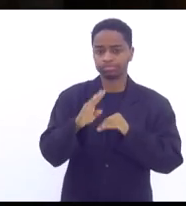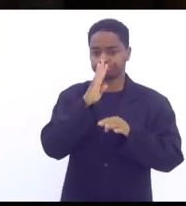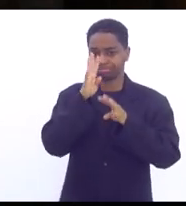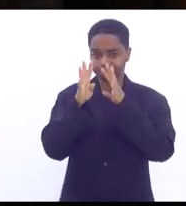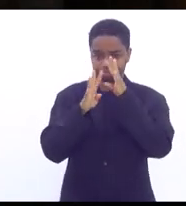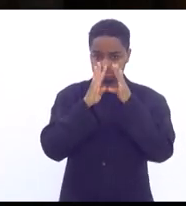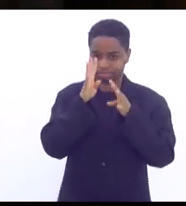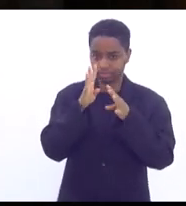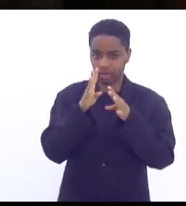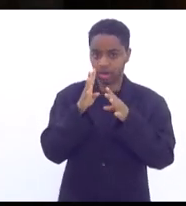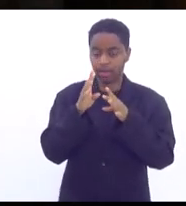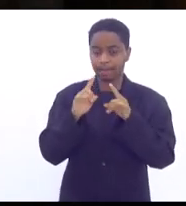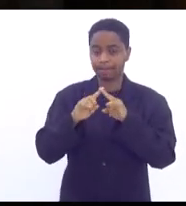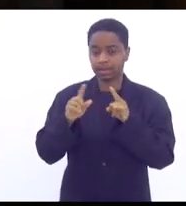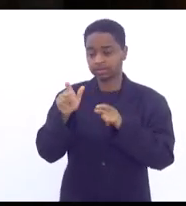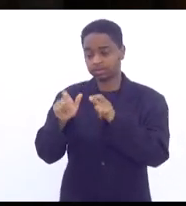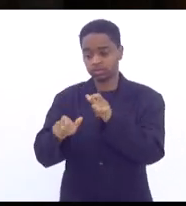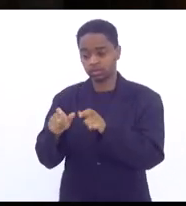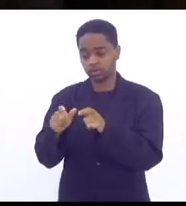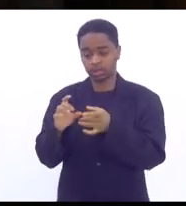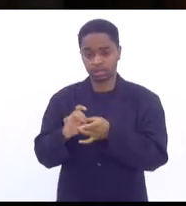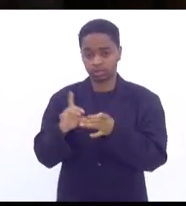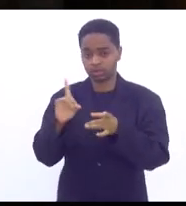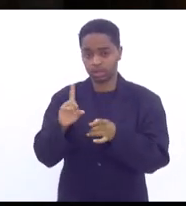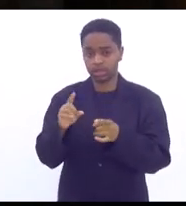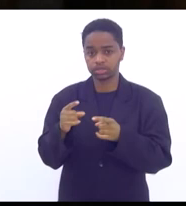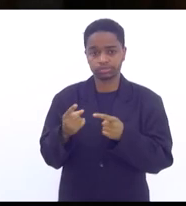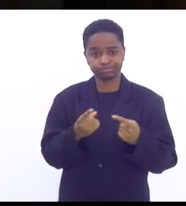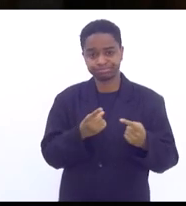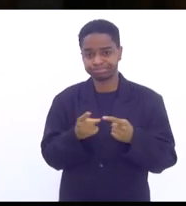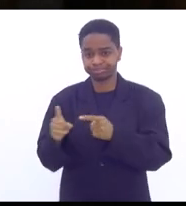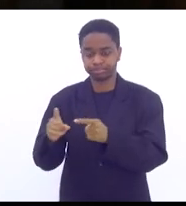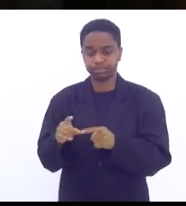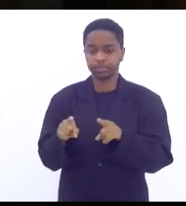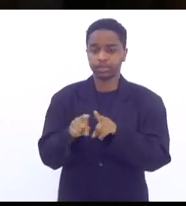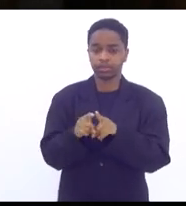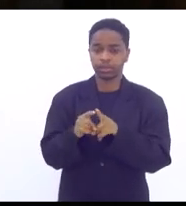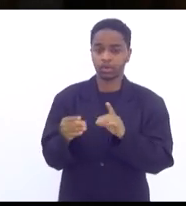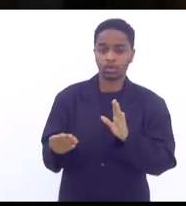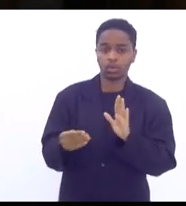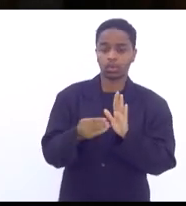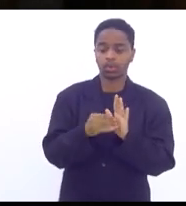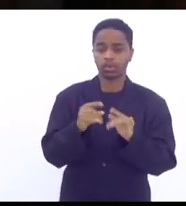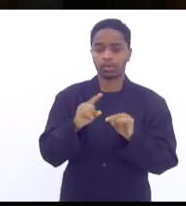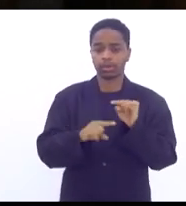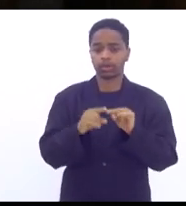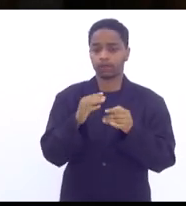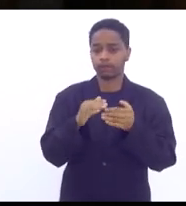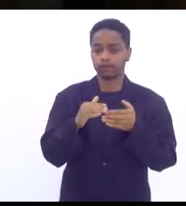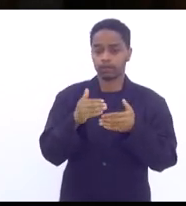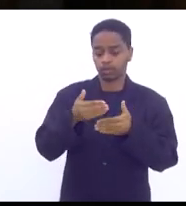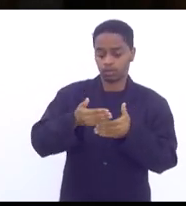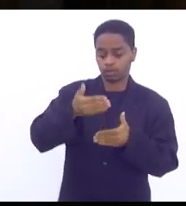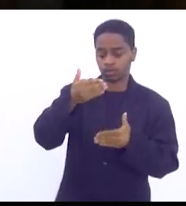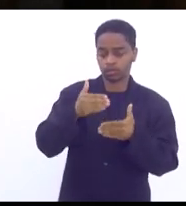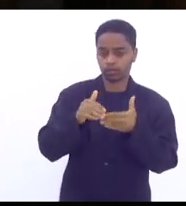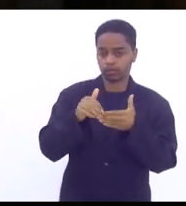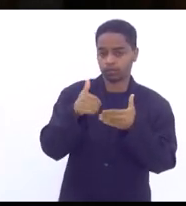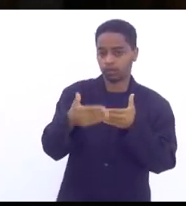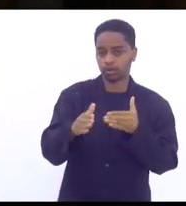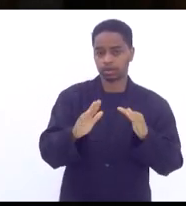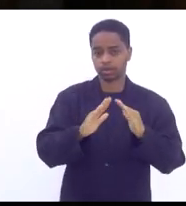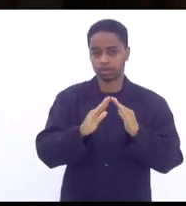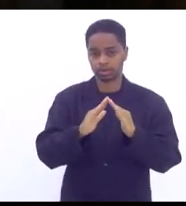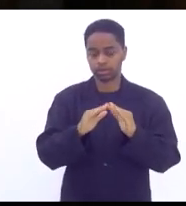do proprietário e colocando hidrômetro na parte externa. Na nossa região